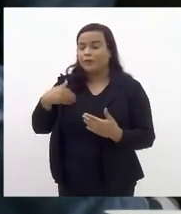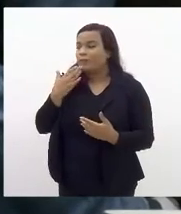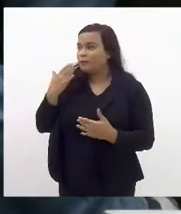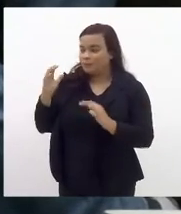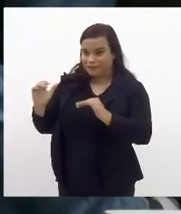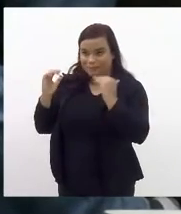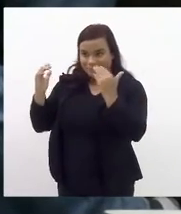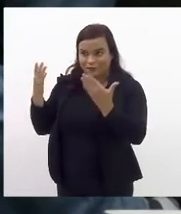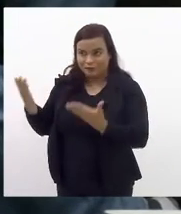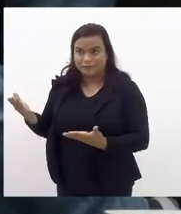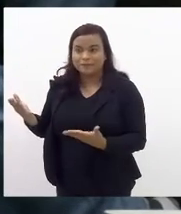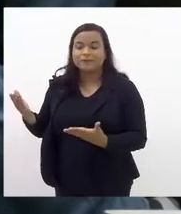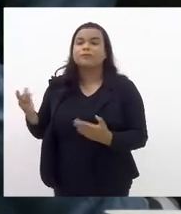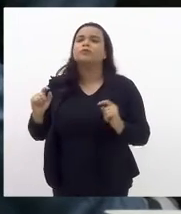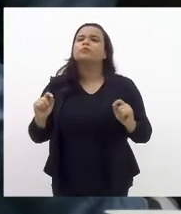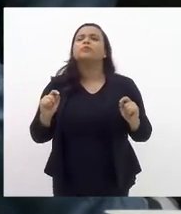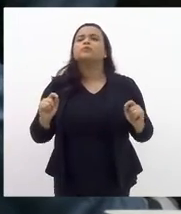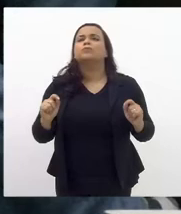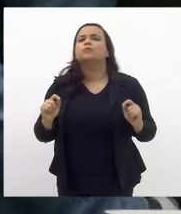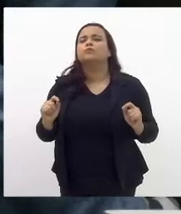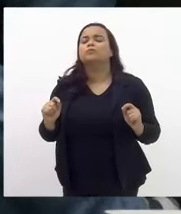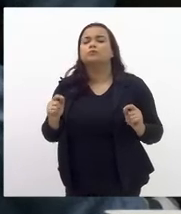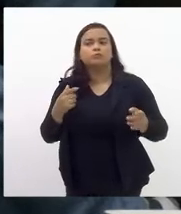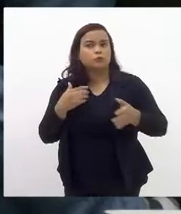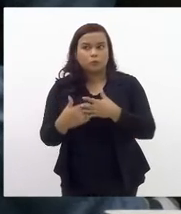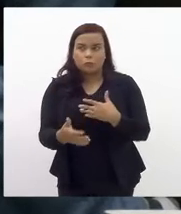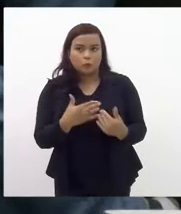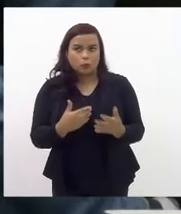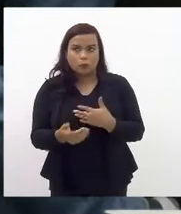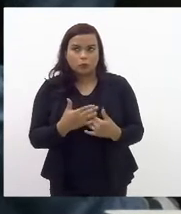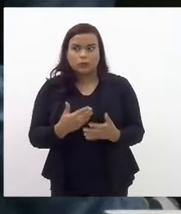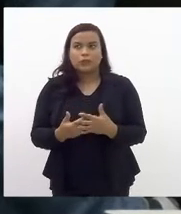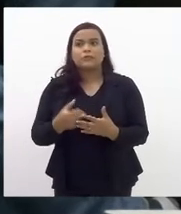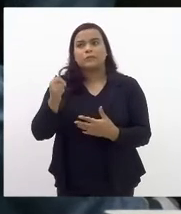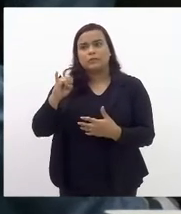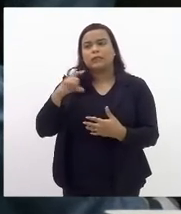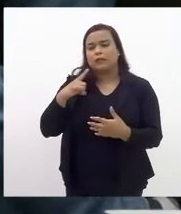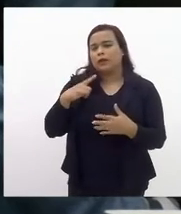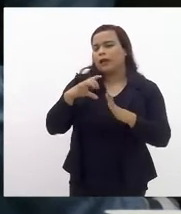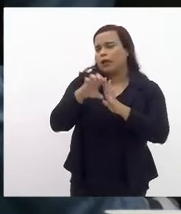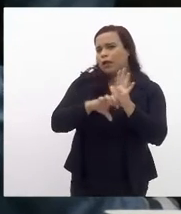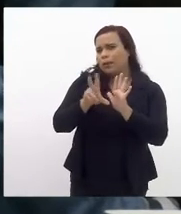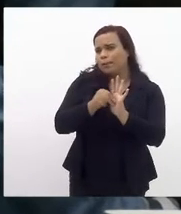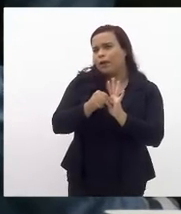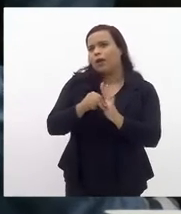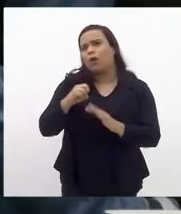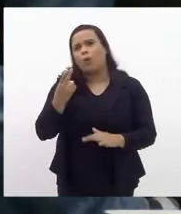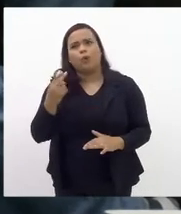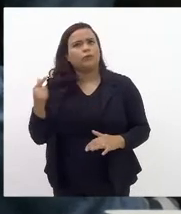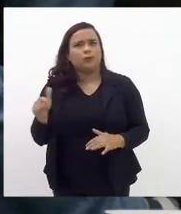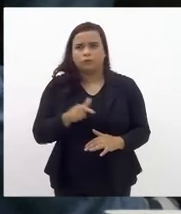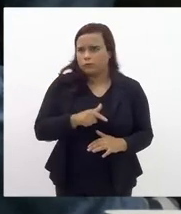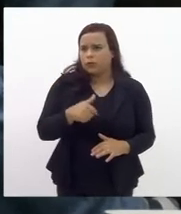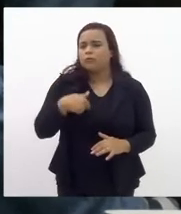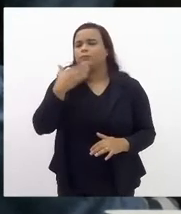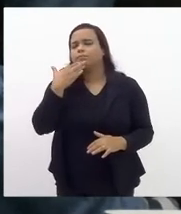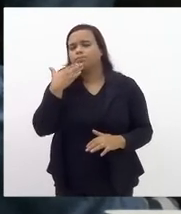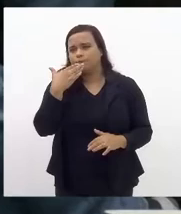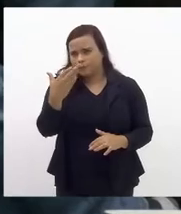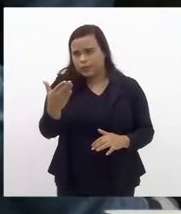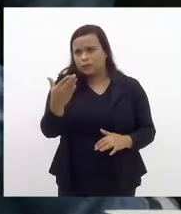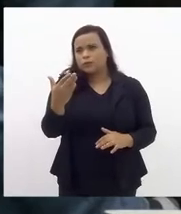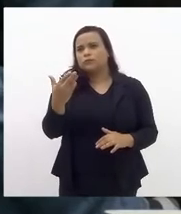Excelência para, independente de tendo ou não tendo emenda, remeter